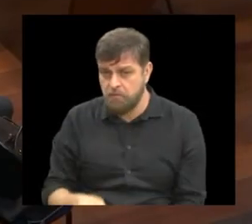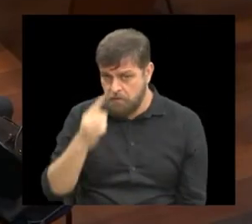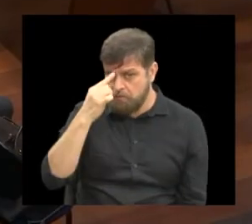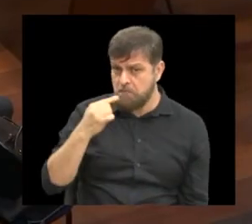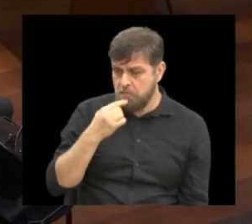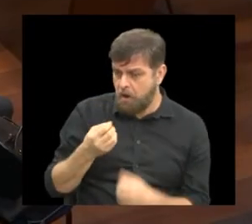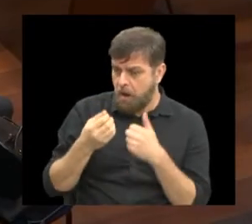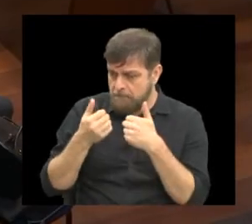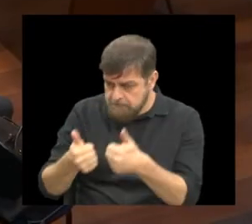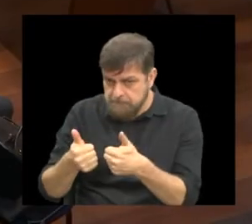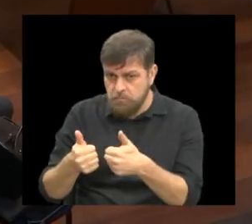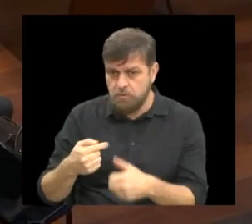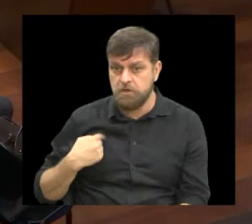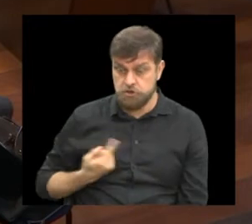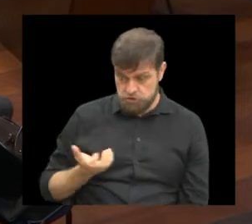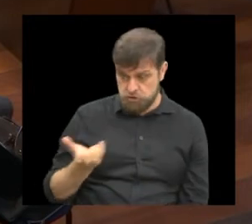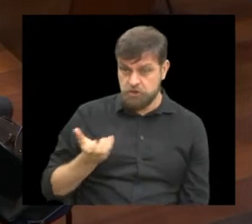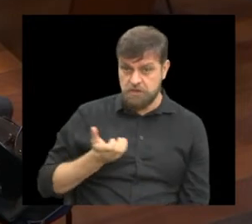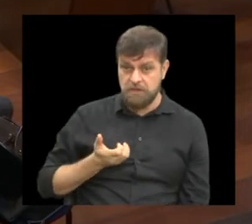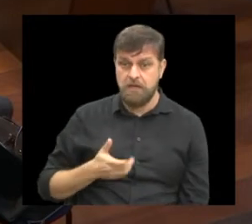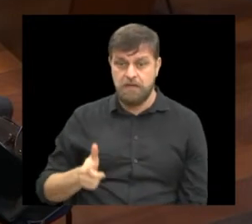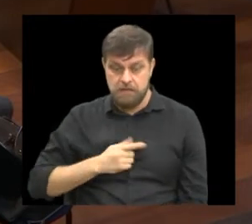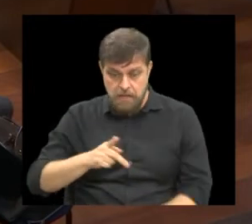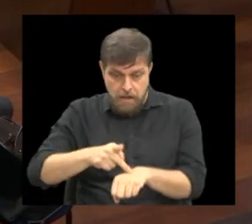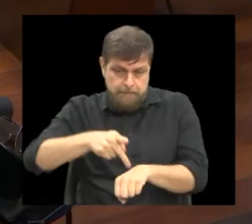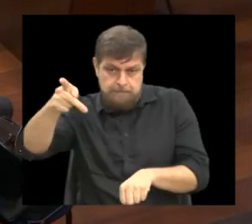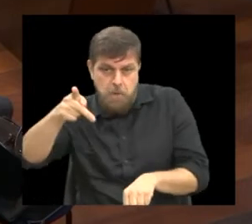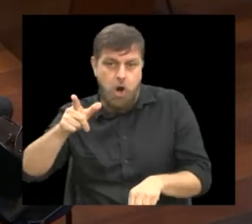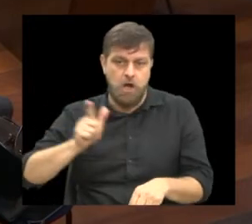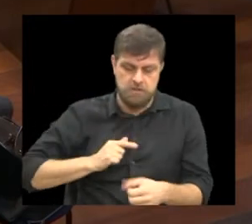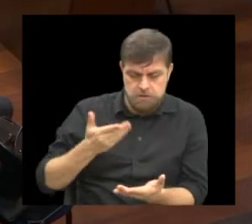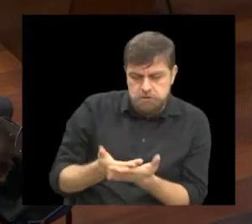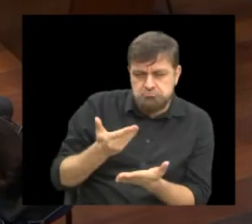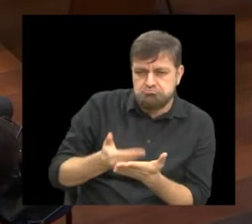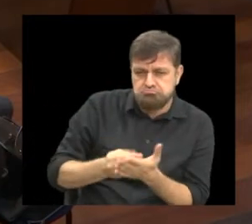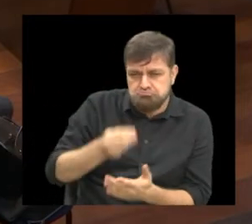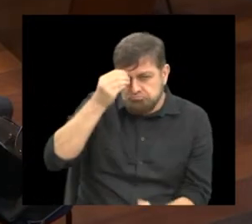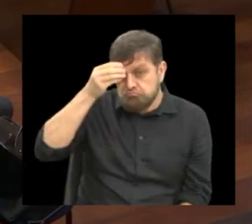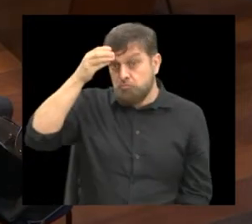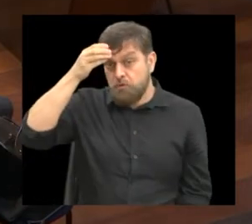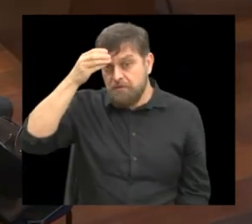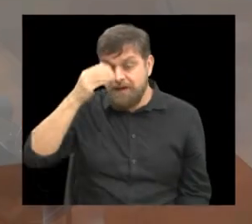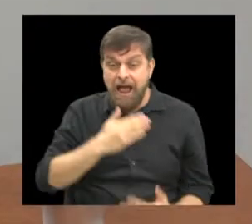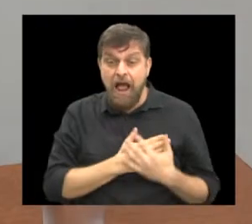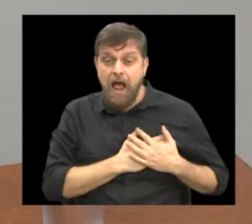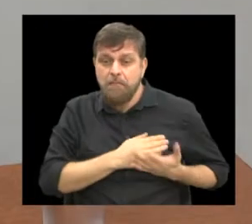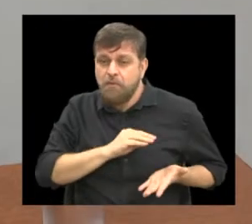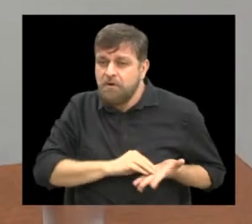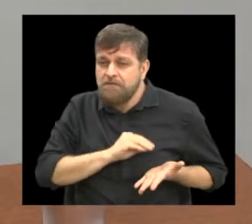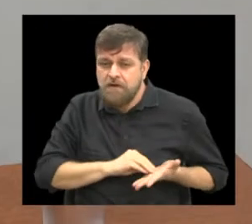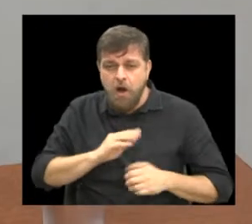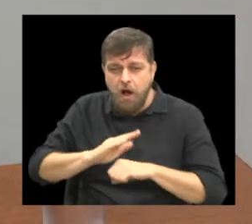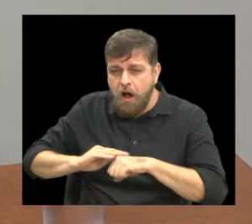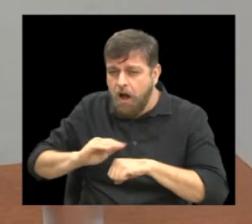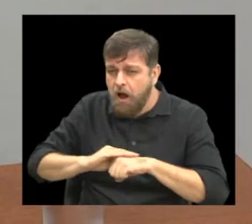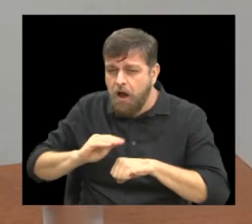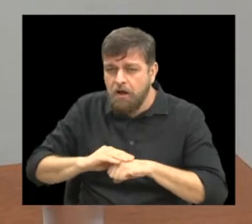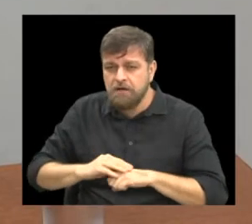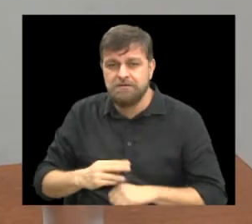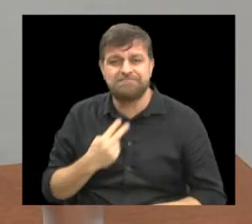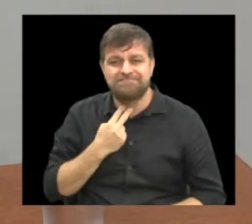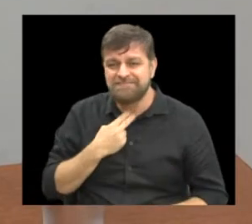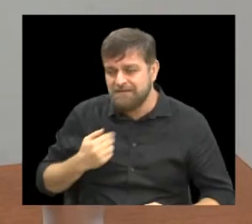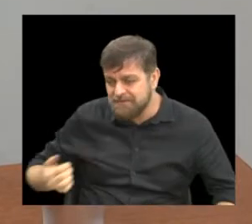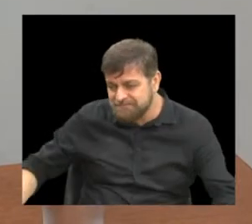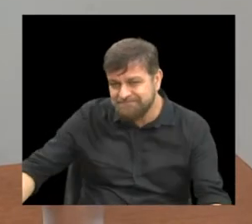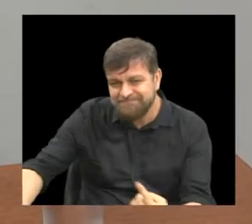né, que de quem conhece, que é isso que a gente quer também. Eu tenho a pós, eu tenho isso, eu tenho aquilo. Mas se você não tem um amor, você não tem um carinho, você não consegue